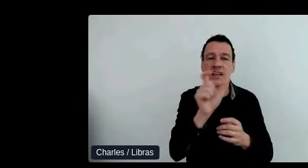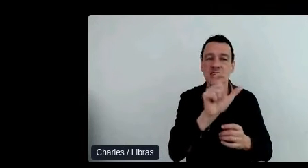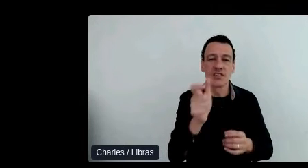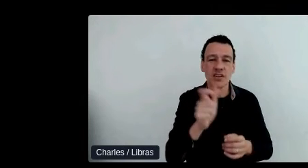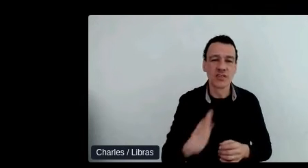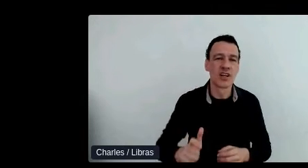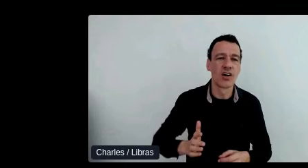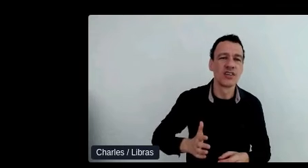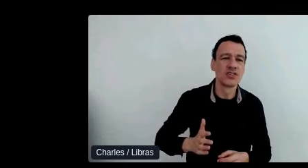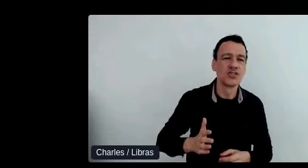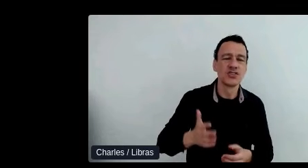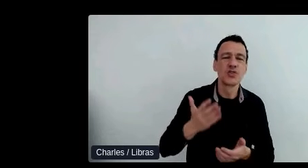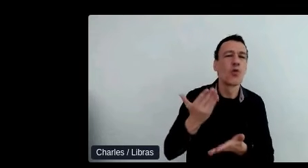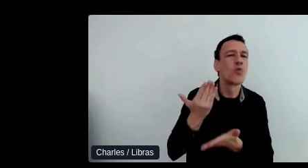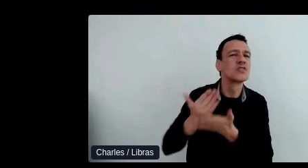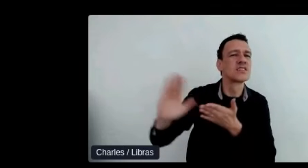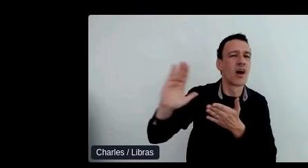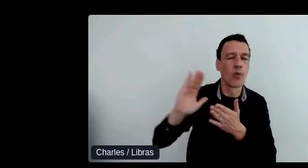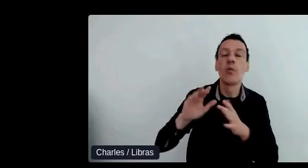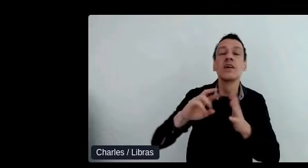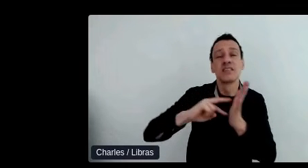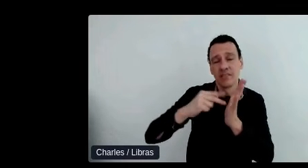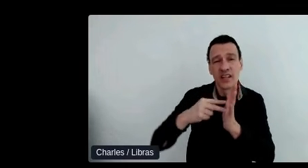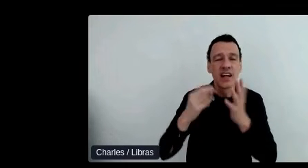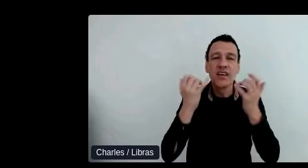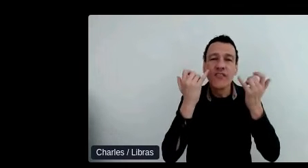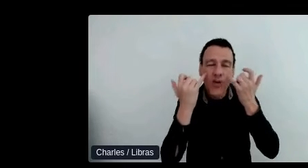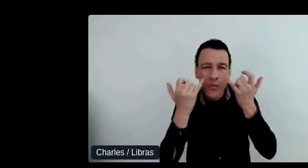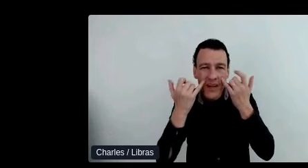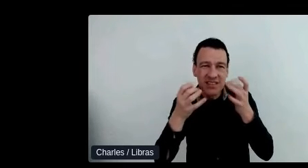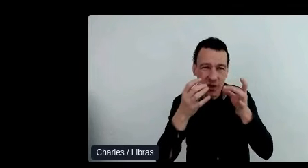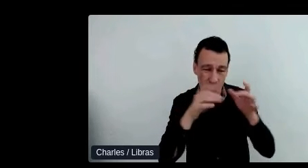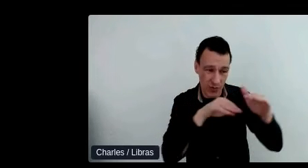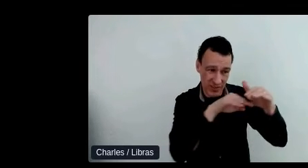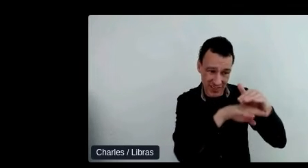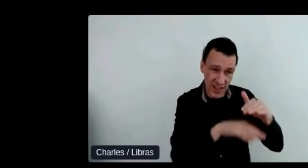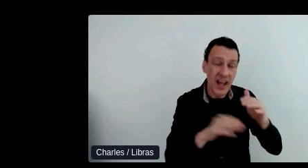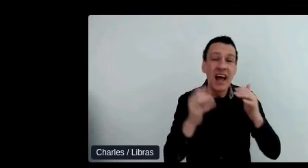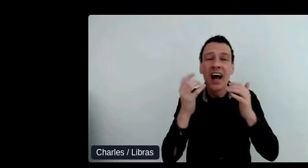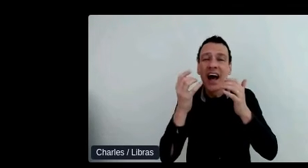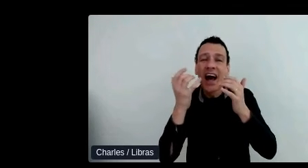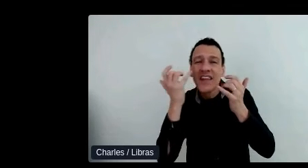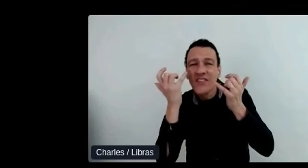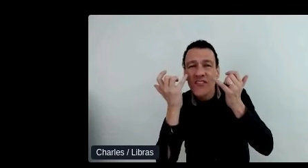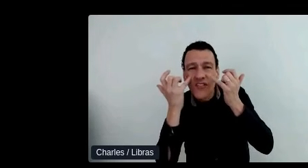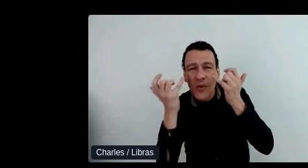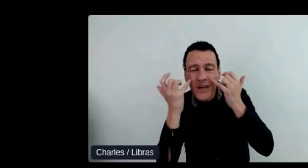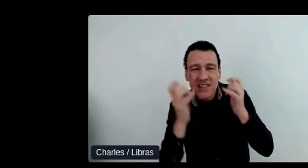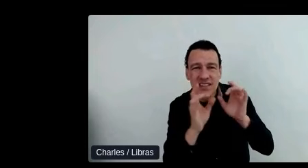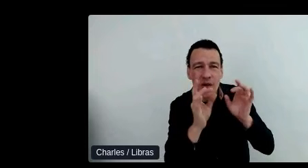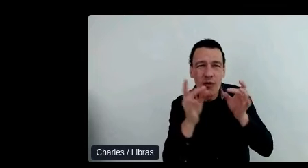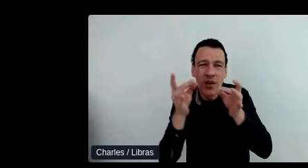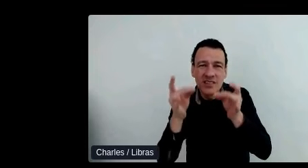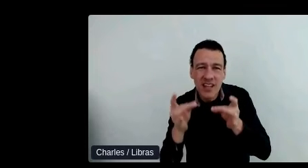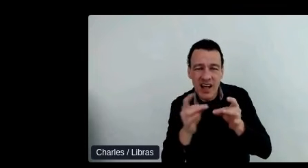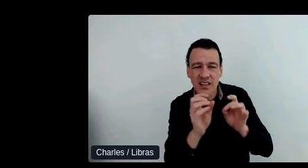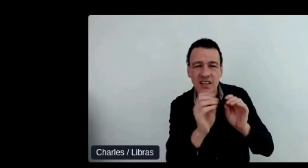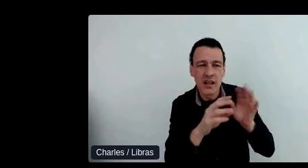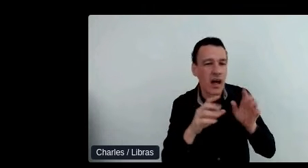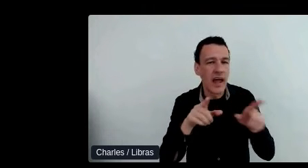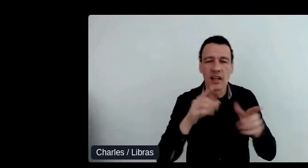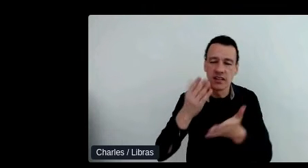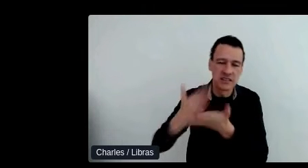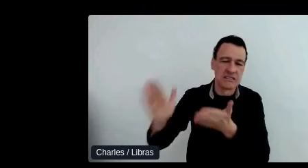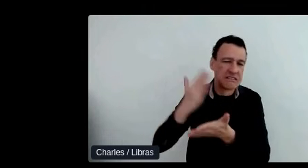dados importantes são deixados de fora dos dados que estão sendo usados. Pode ser sem querer, a gente tem que